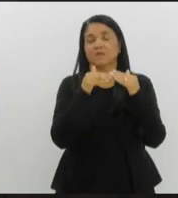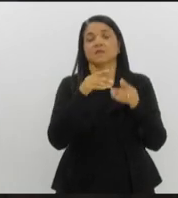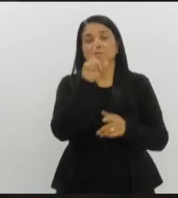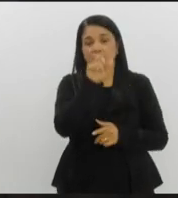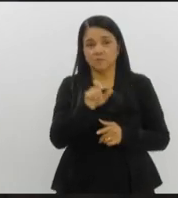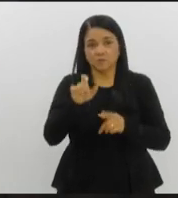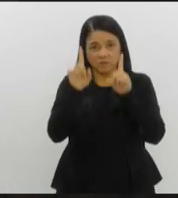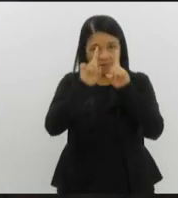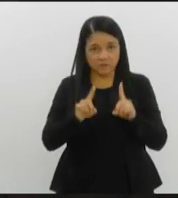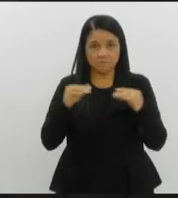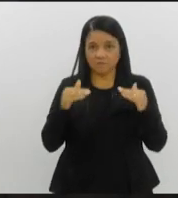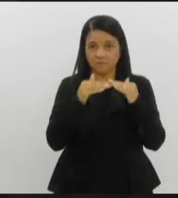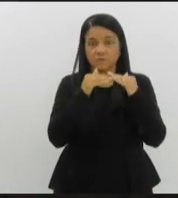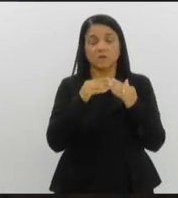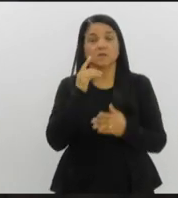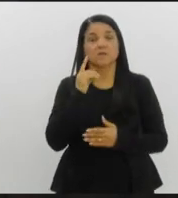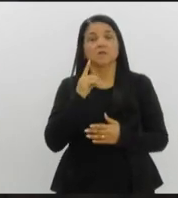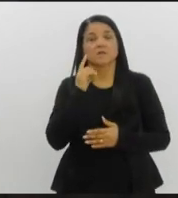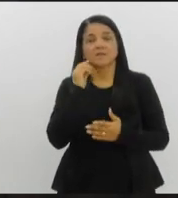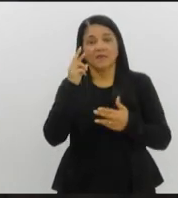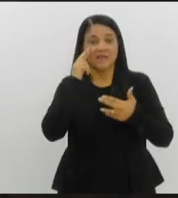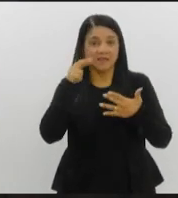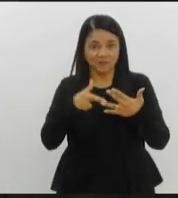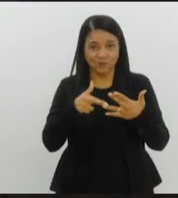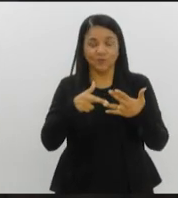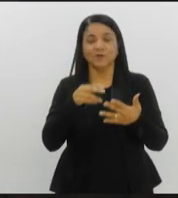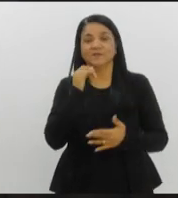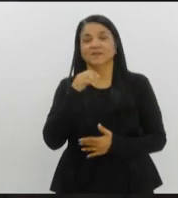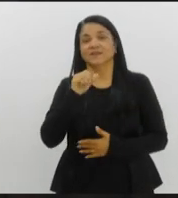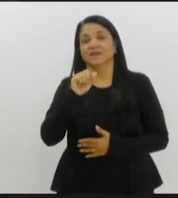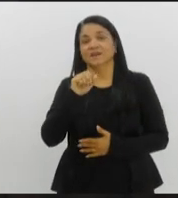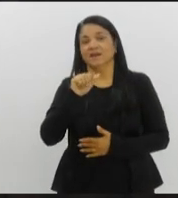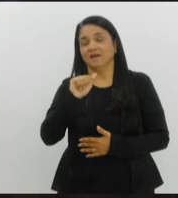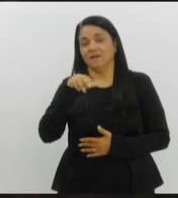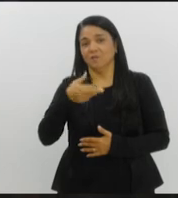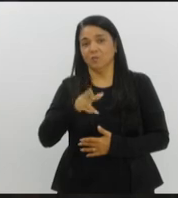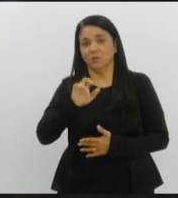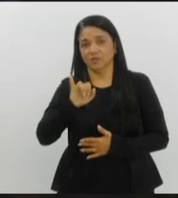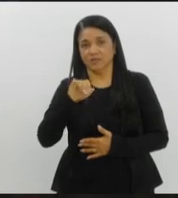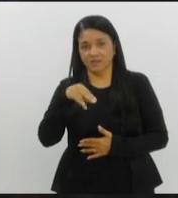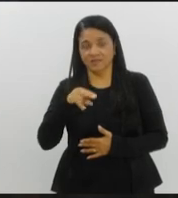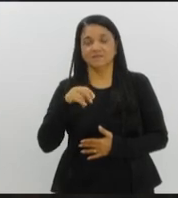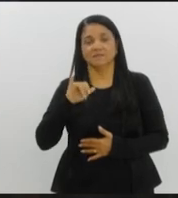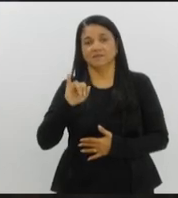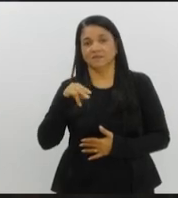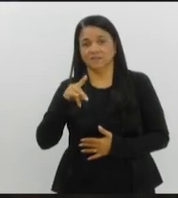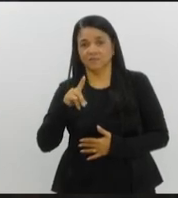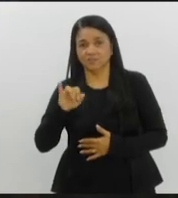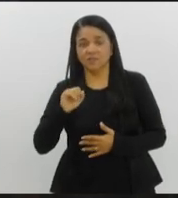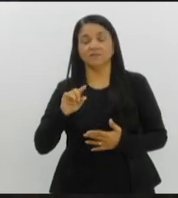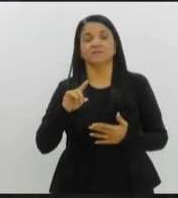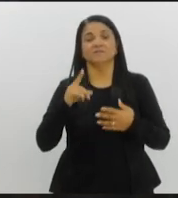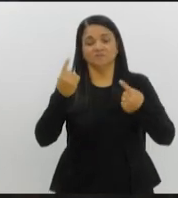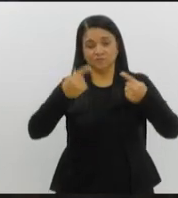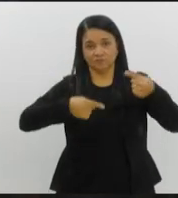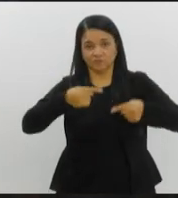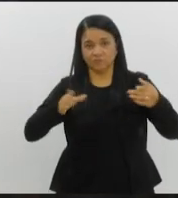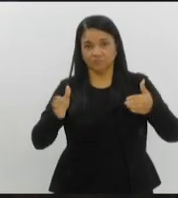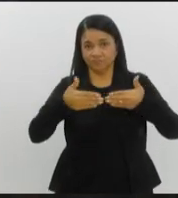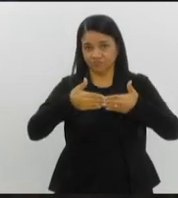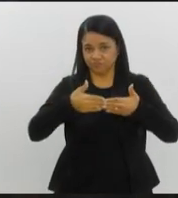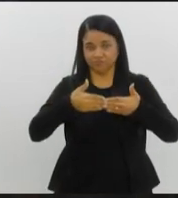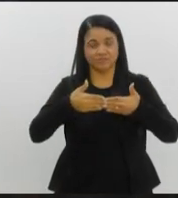Relatores, deputados Rodrigo Amorim, Índia Armelau e Fred Pacheco. Em discussão, não havendo quem queira discutir, encerrada a discussão.